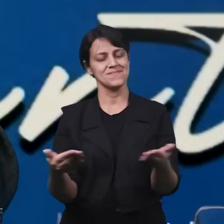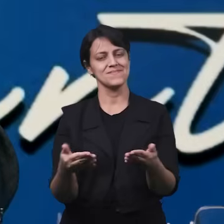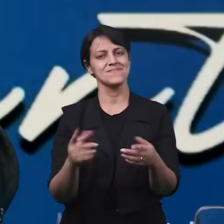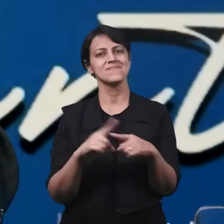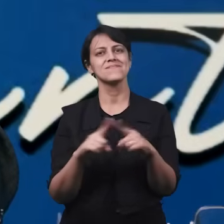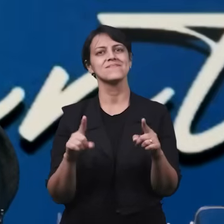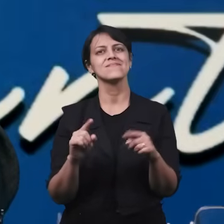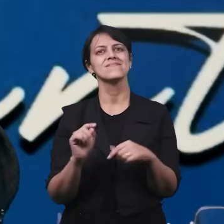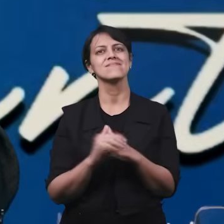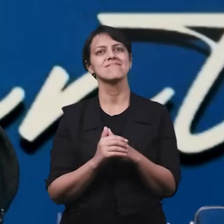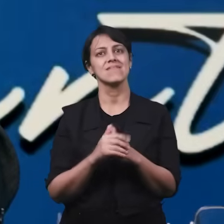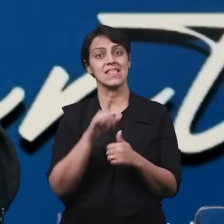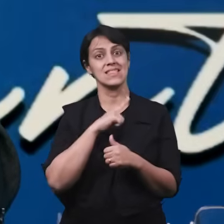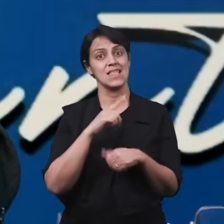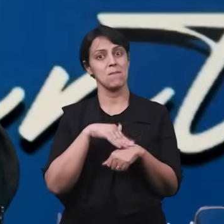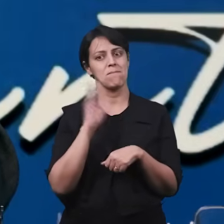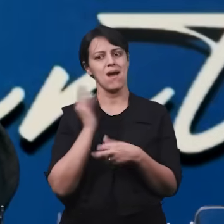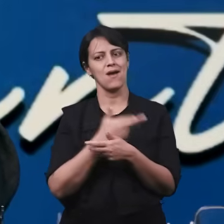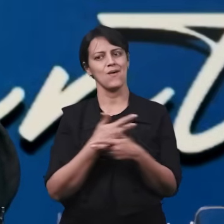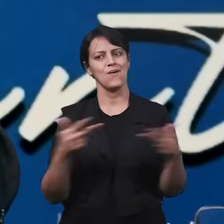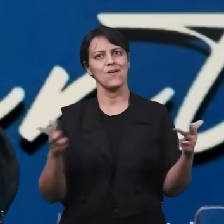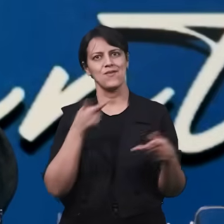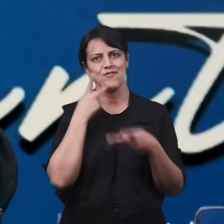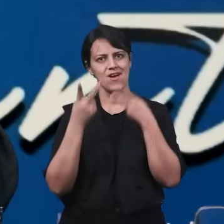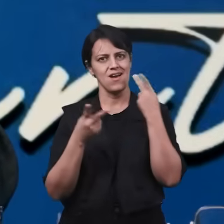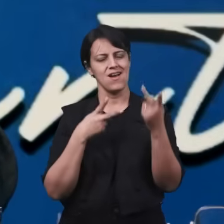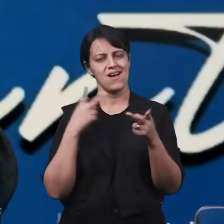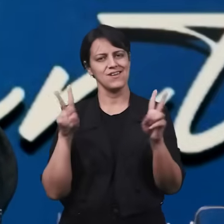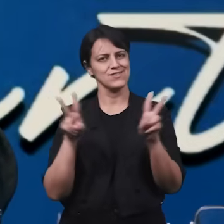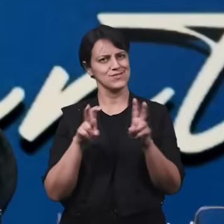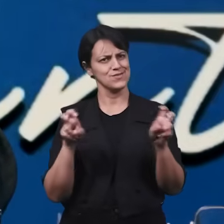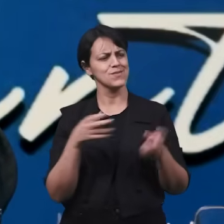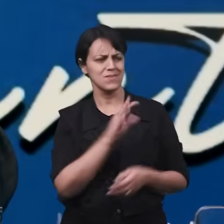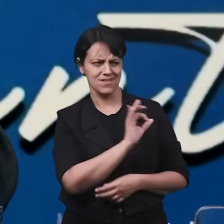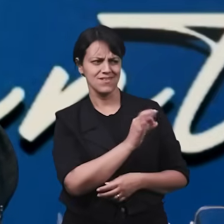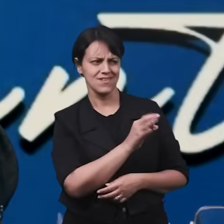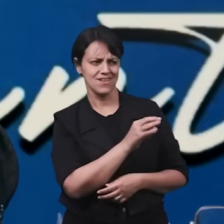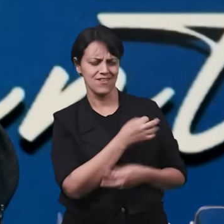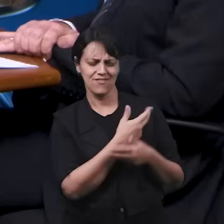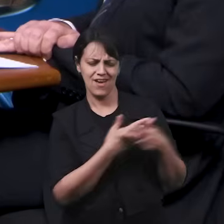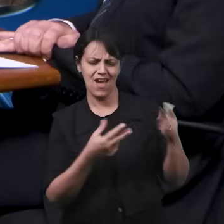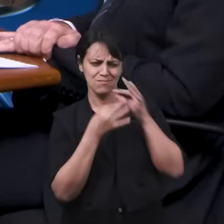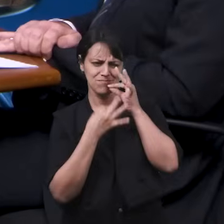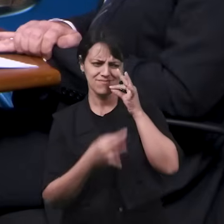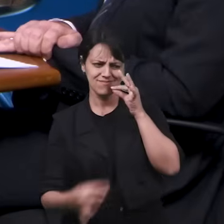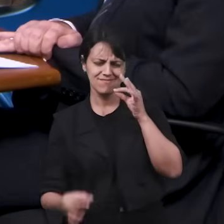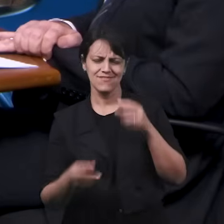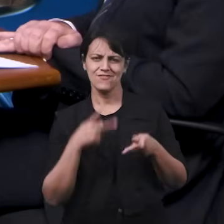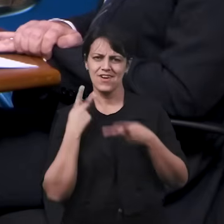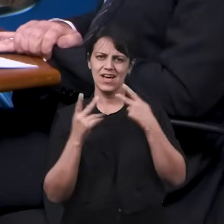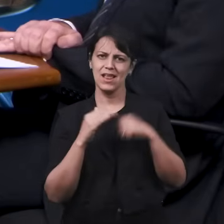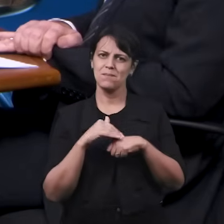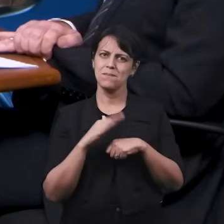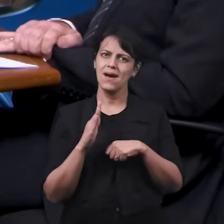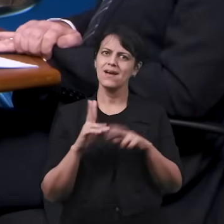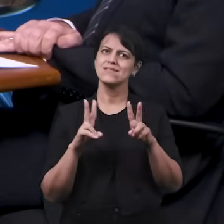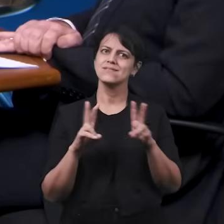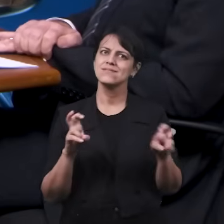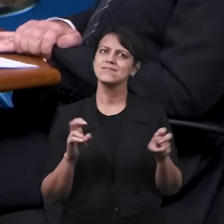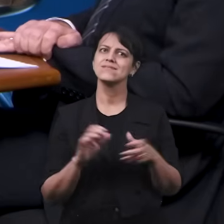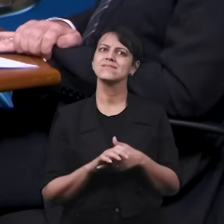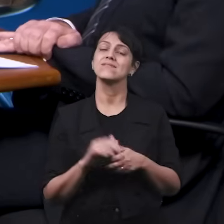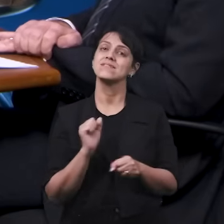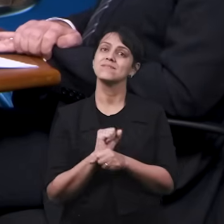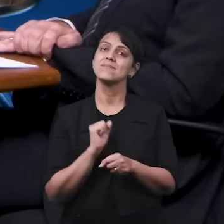aqui, mas vamos deixar uma parte ainda, nós temos muita coisa ainda para falar. Temos. Né, Martinelli? Tem muita coisa ainda para falar a respeito desse assunto